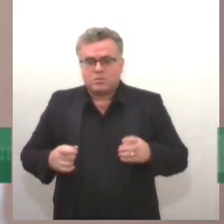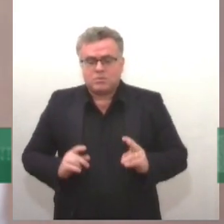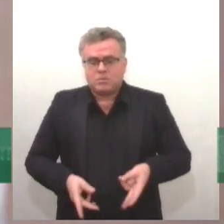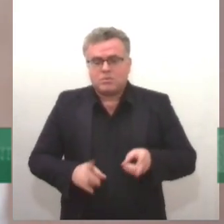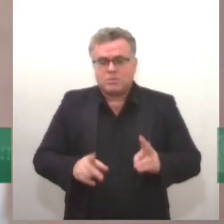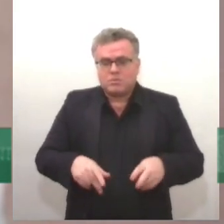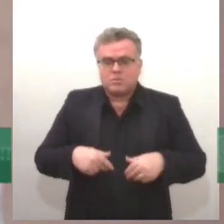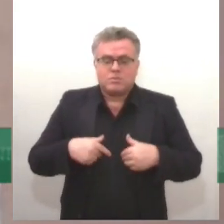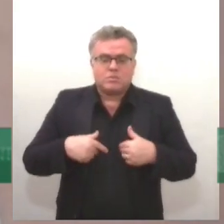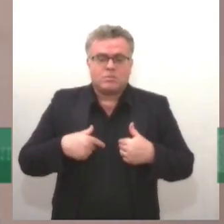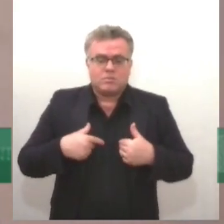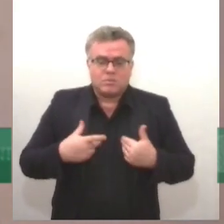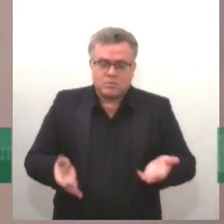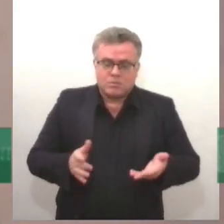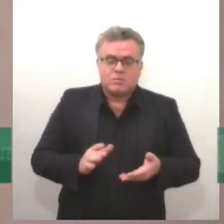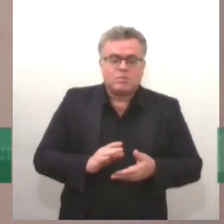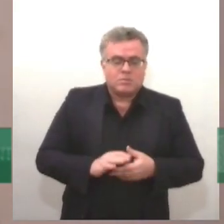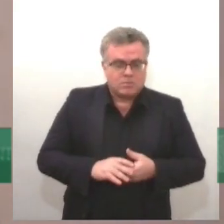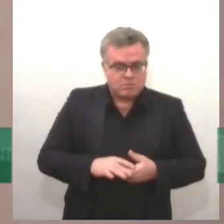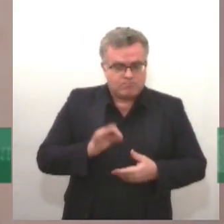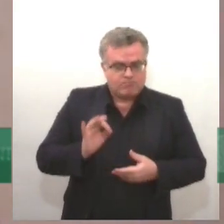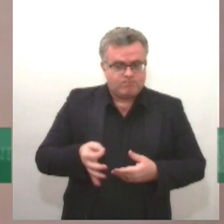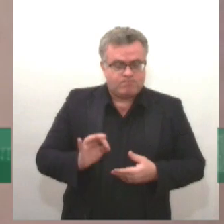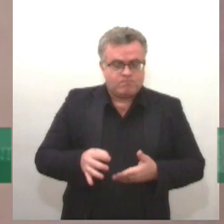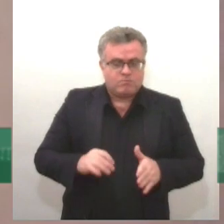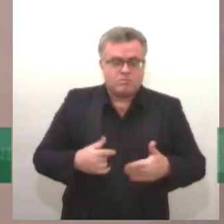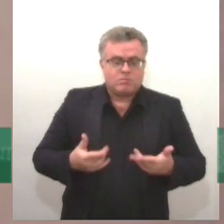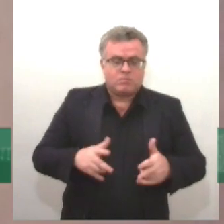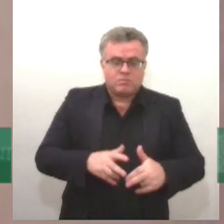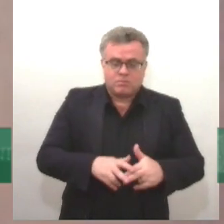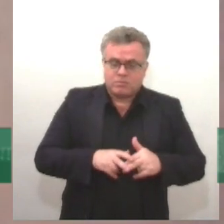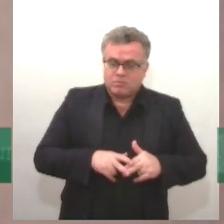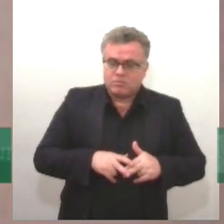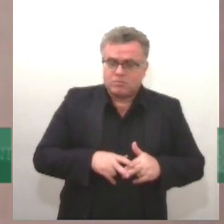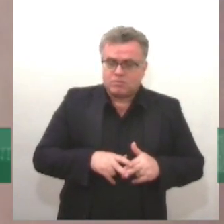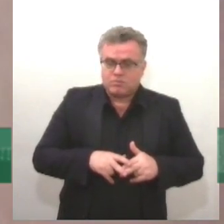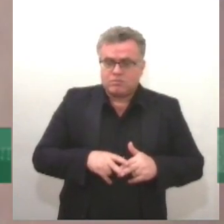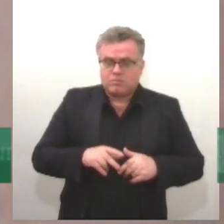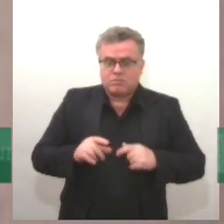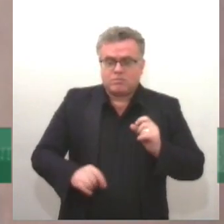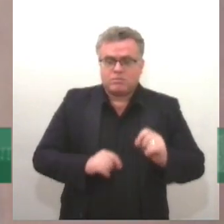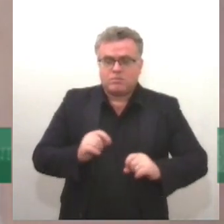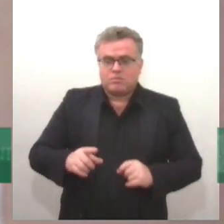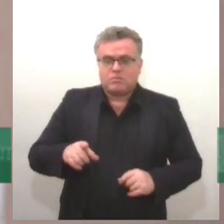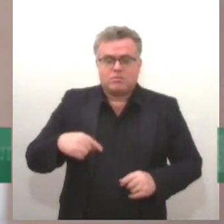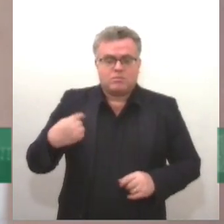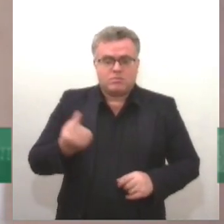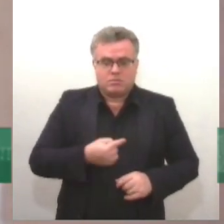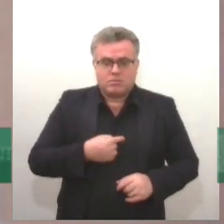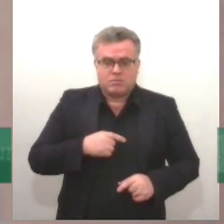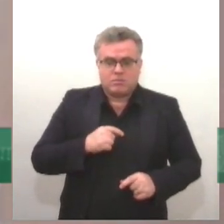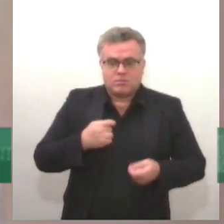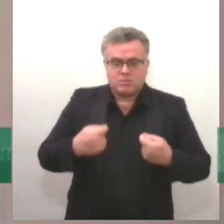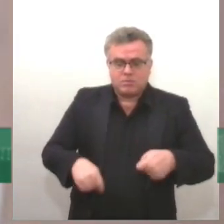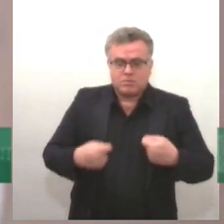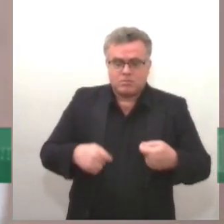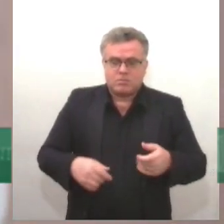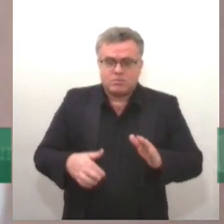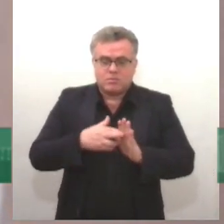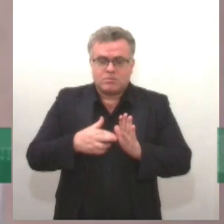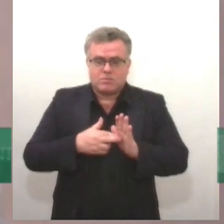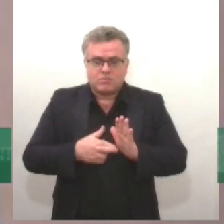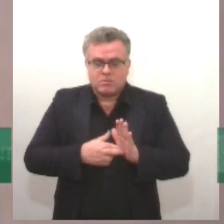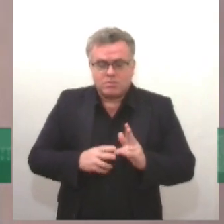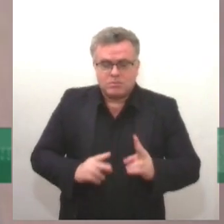coisa pública, não é? Então, a meu ver, a gente precisa ter menos regras e regras que